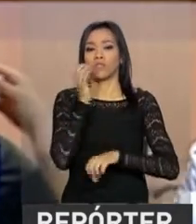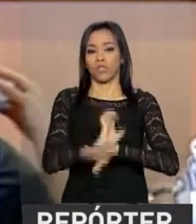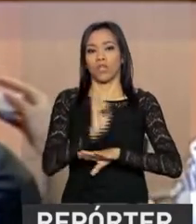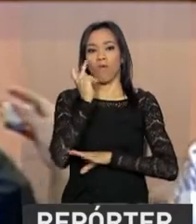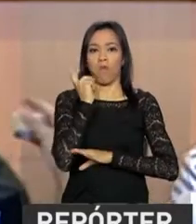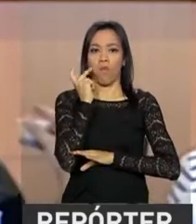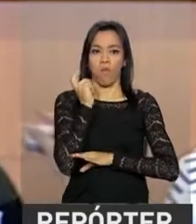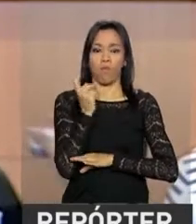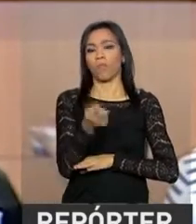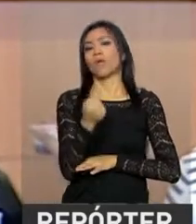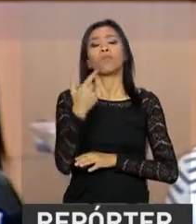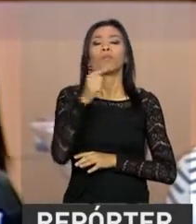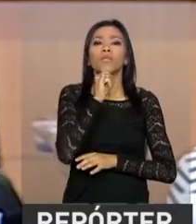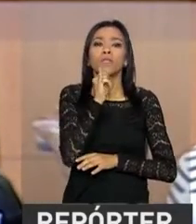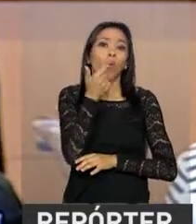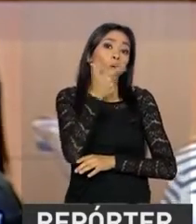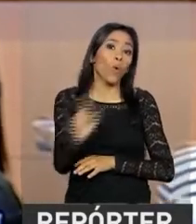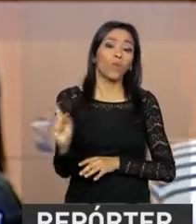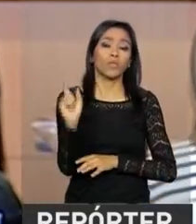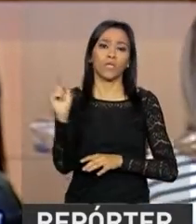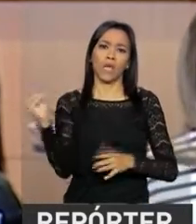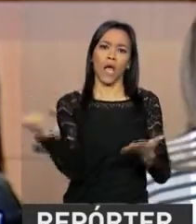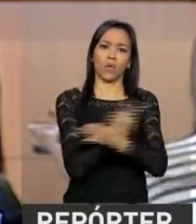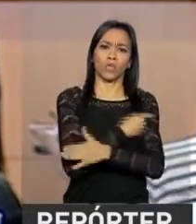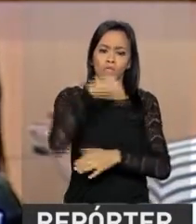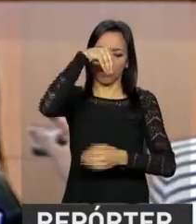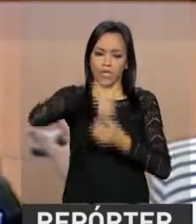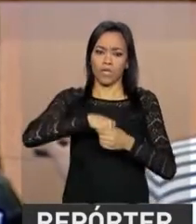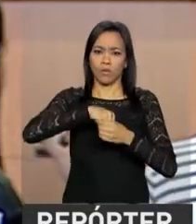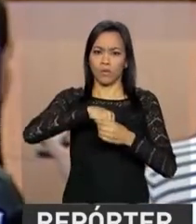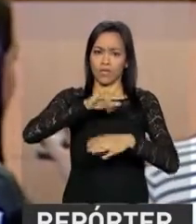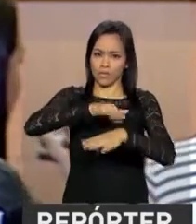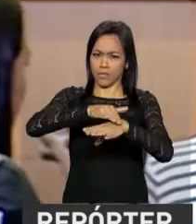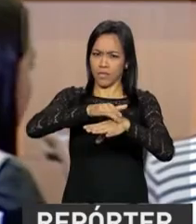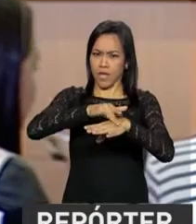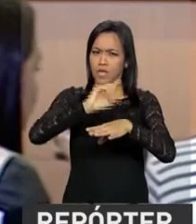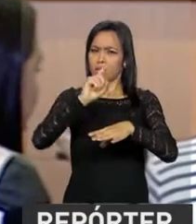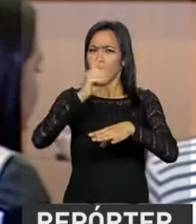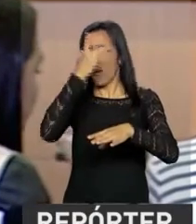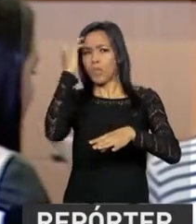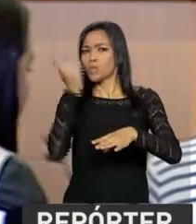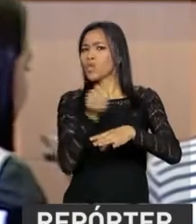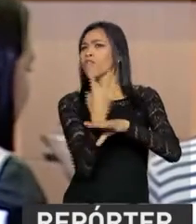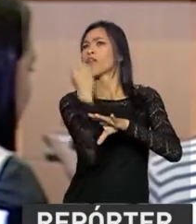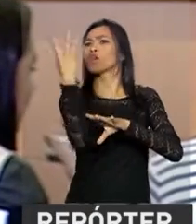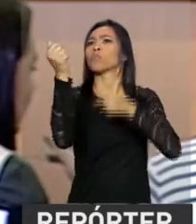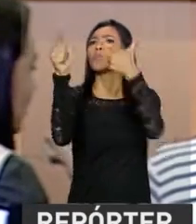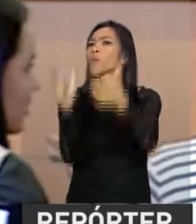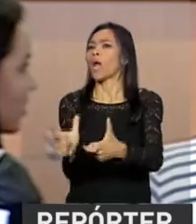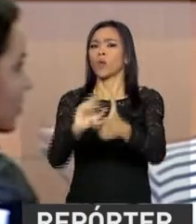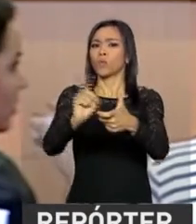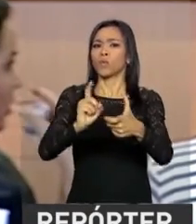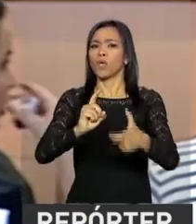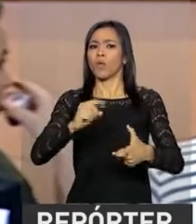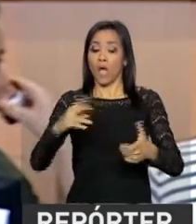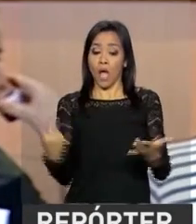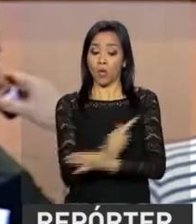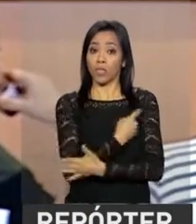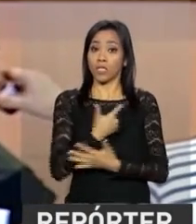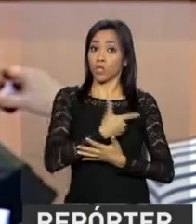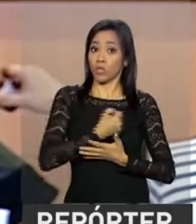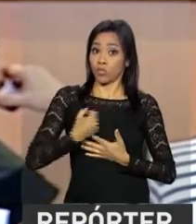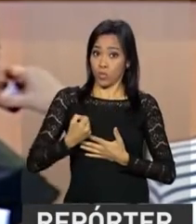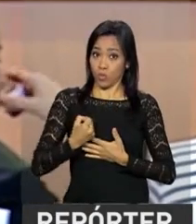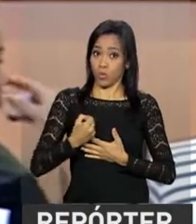que aquele caso que é contraído na própria cidade não por uma pessoa que viajou para uma região infectada foi no ano 2000 o último